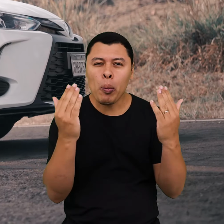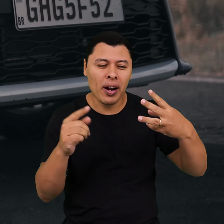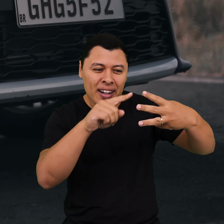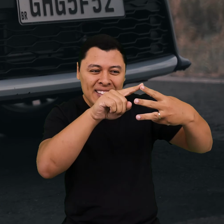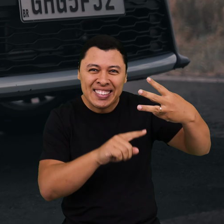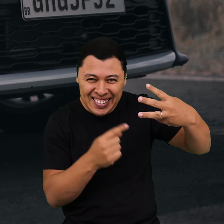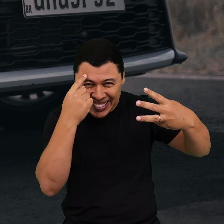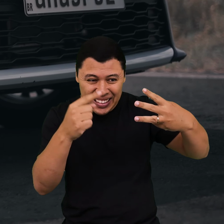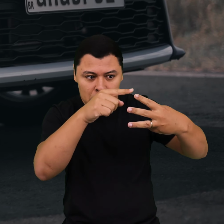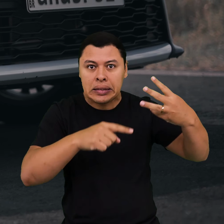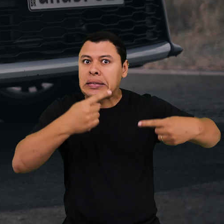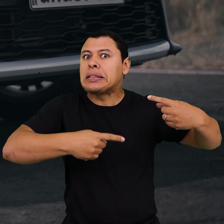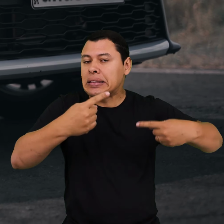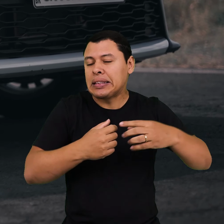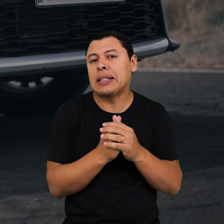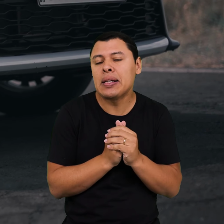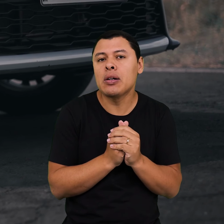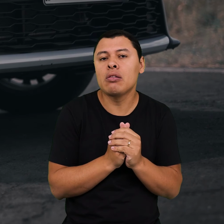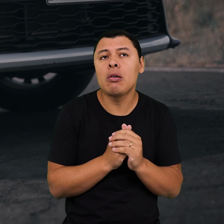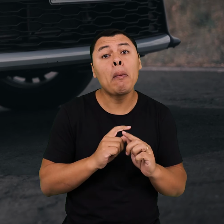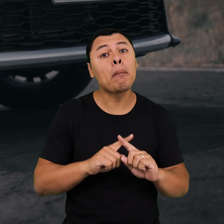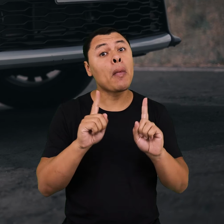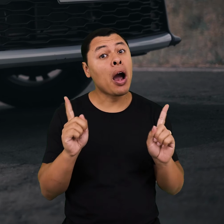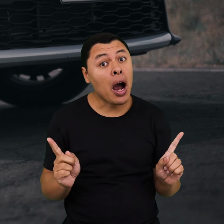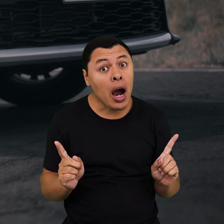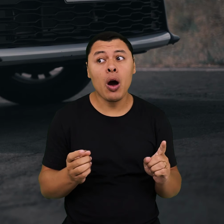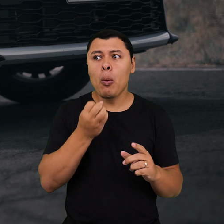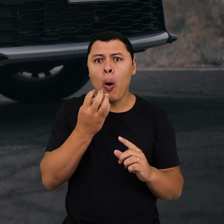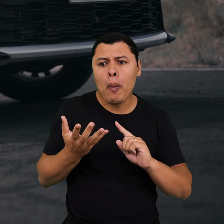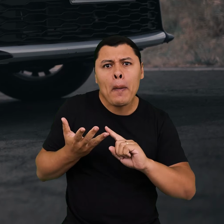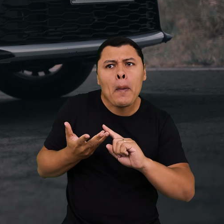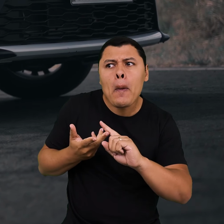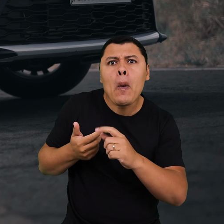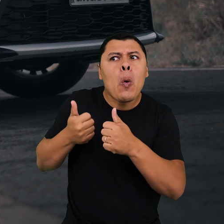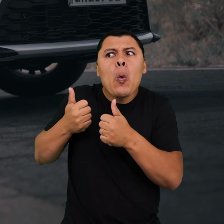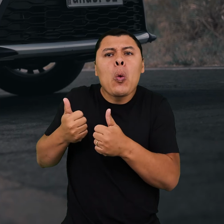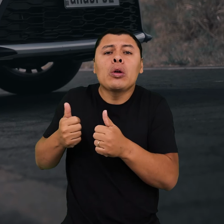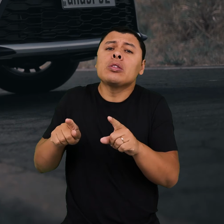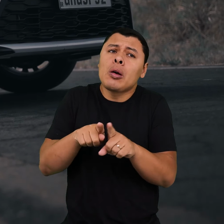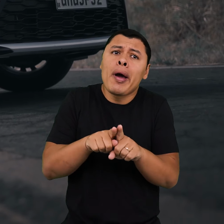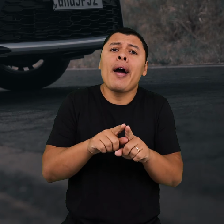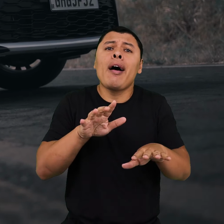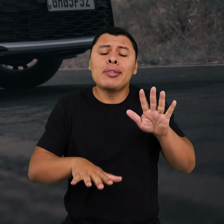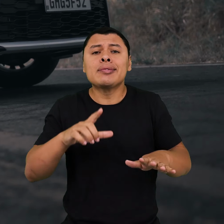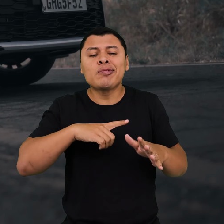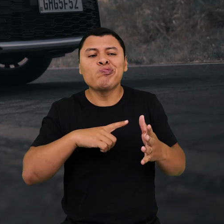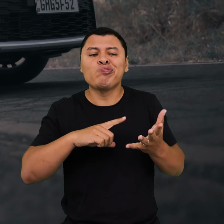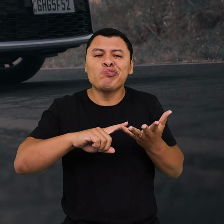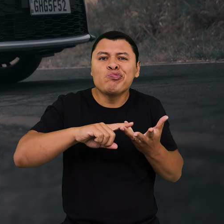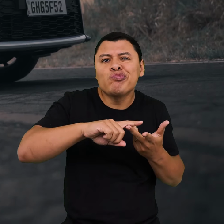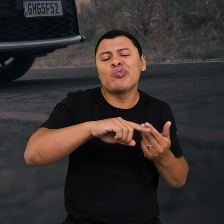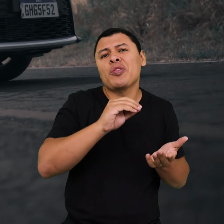mencionei. Mas não existe almoço grátis. Todas essas vantagens que ele apresenta em preço, em custo-benefício, evidentemente ele vai cobrar em alguns pontos